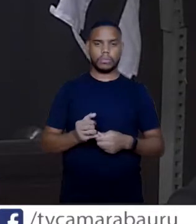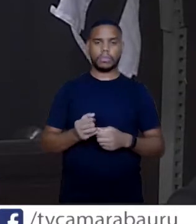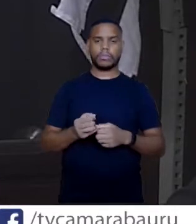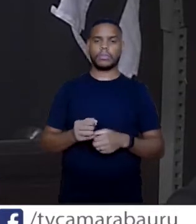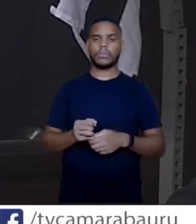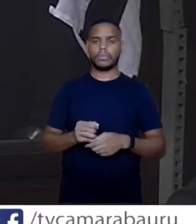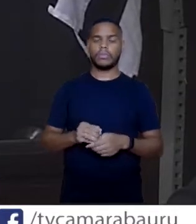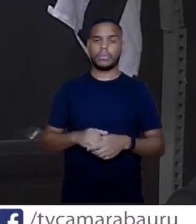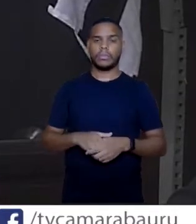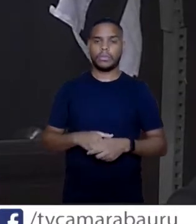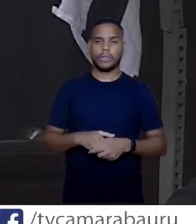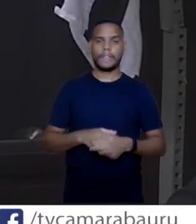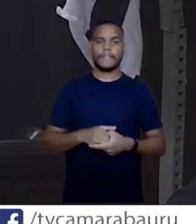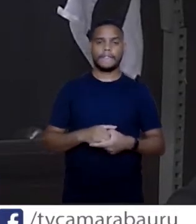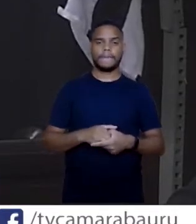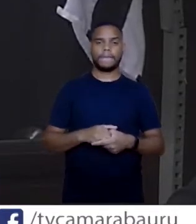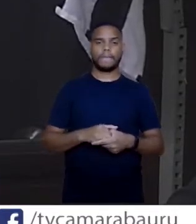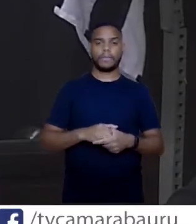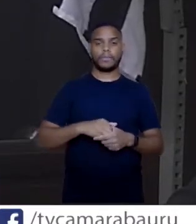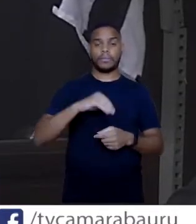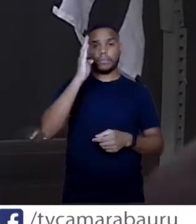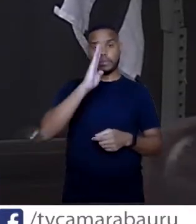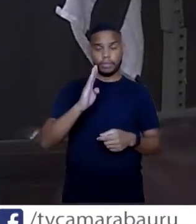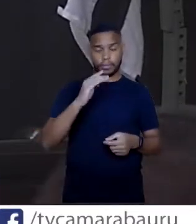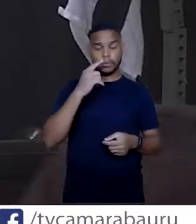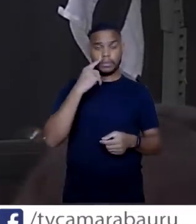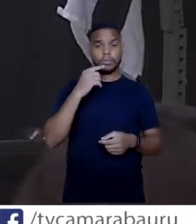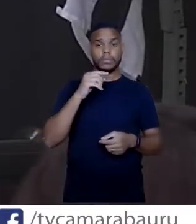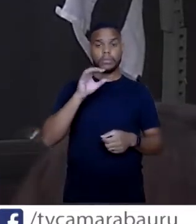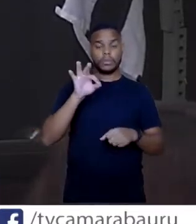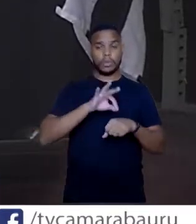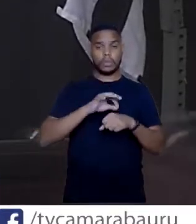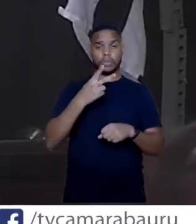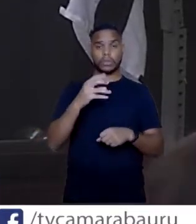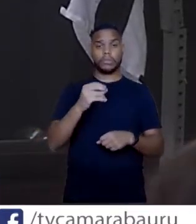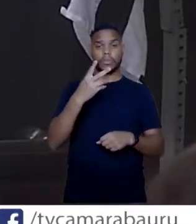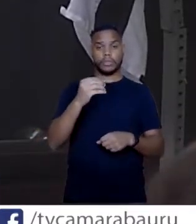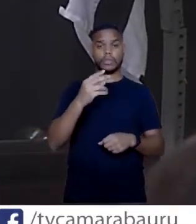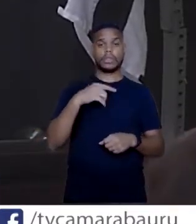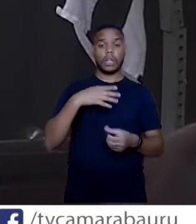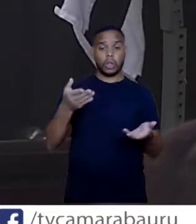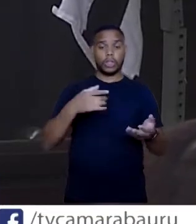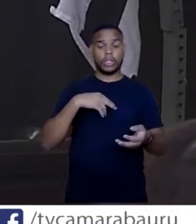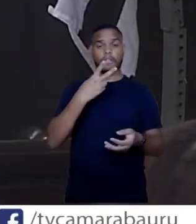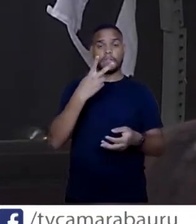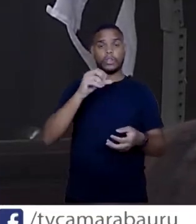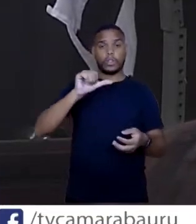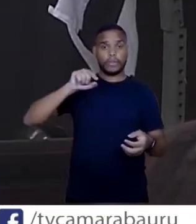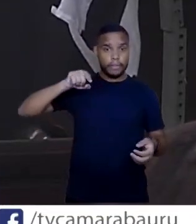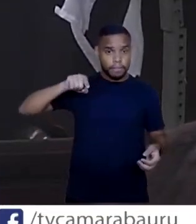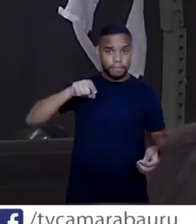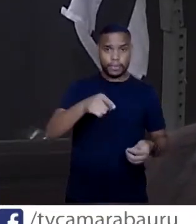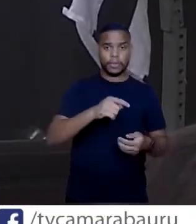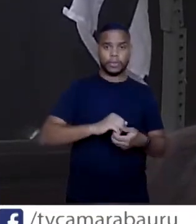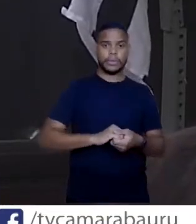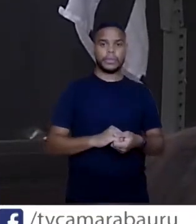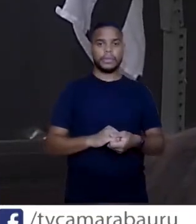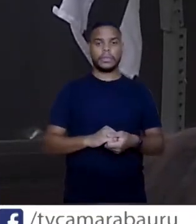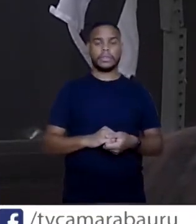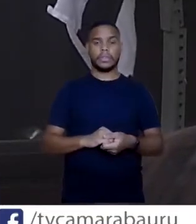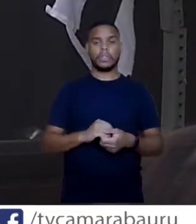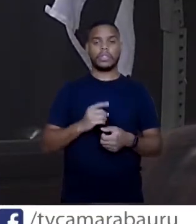o brasil dengue 2020 nós estamos já com 29 mil casos com 18 mortos